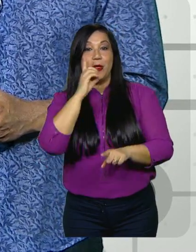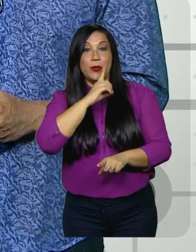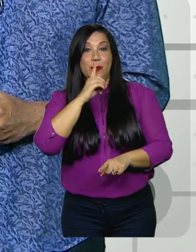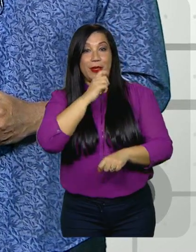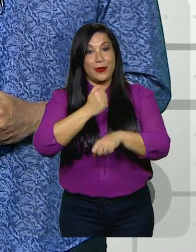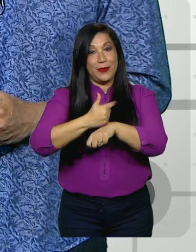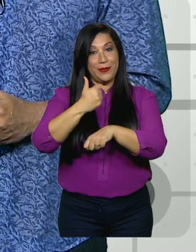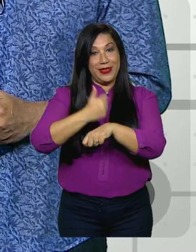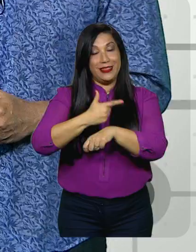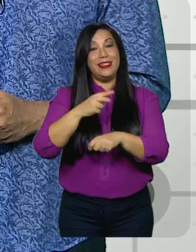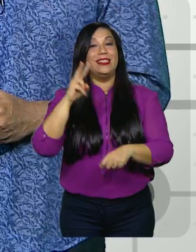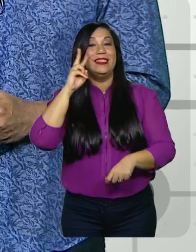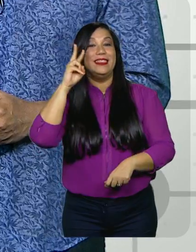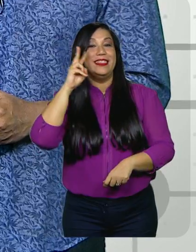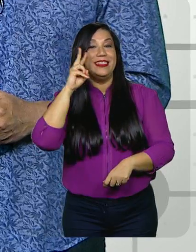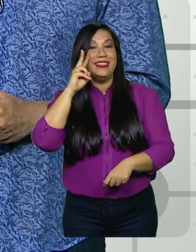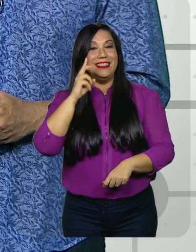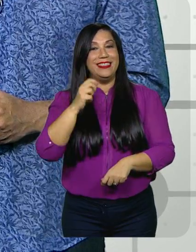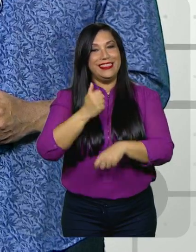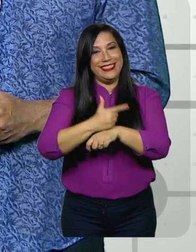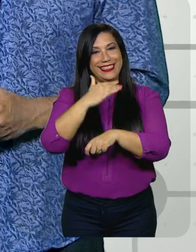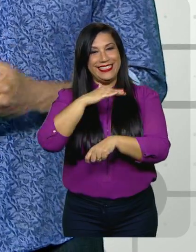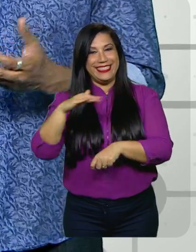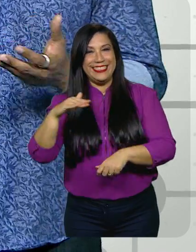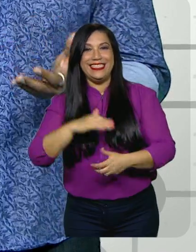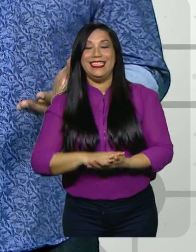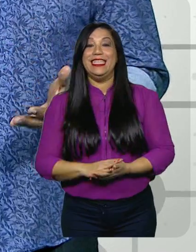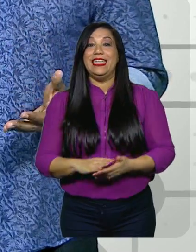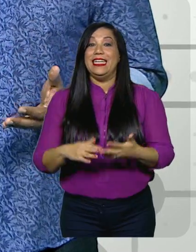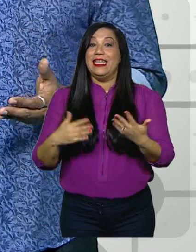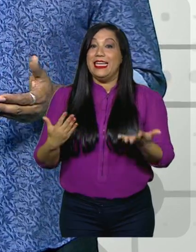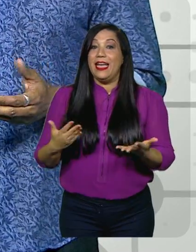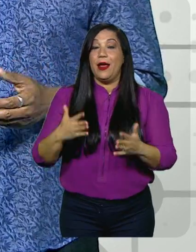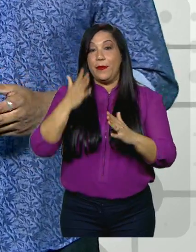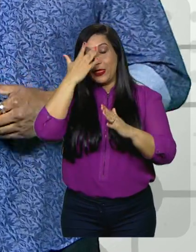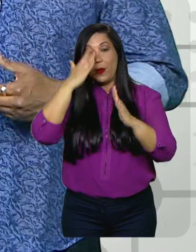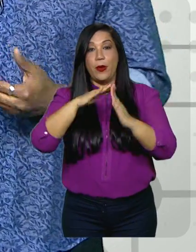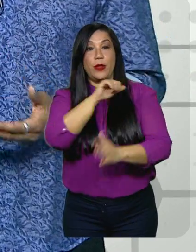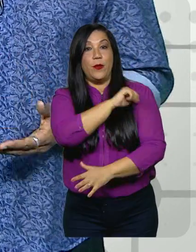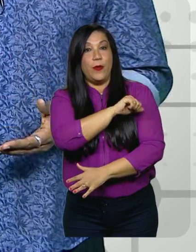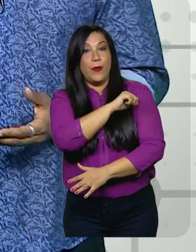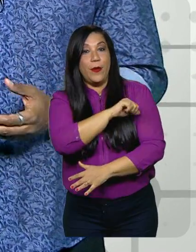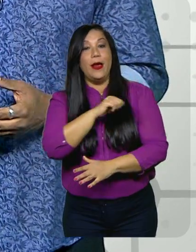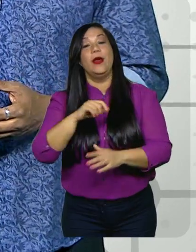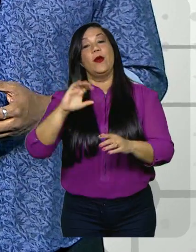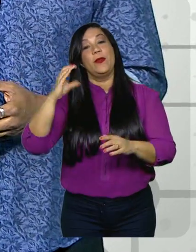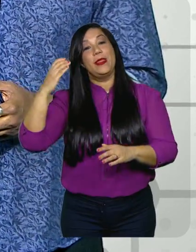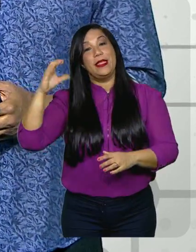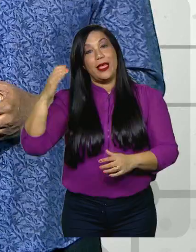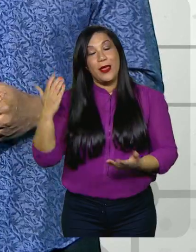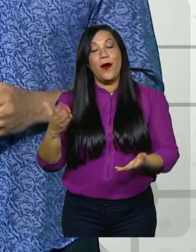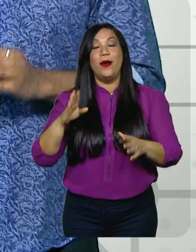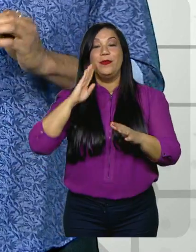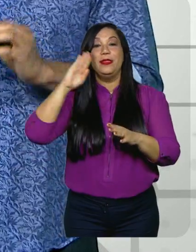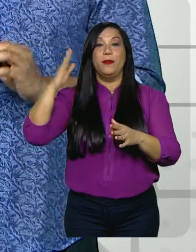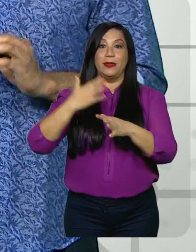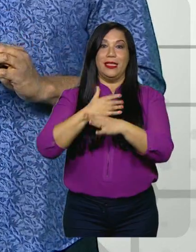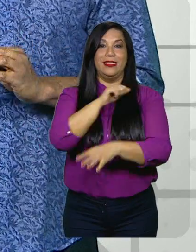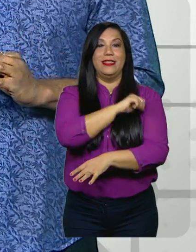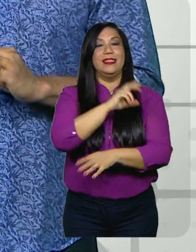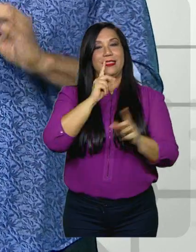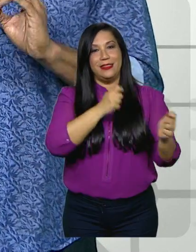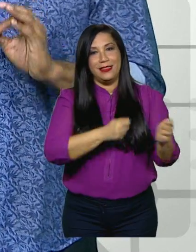domingos ao meio-dia e às segundas-feiras ao 12:30. E quem vive no Rio, Grande Rio ou em Niterói, a Rede Escola é exibida